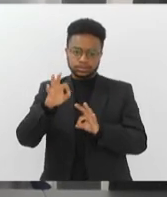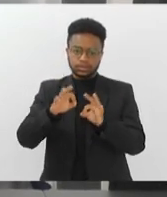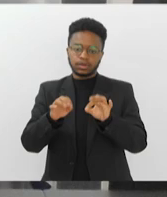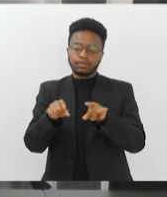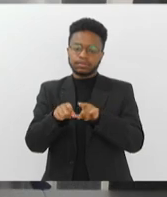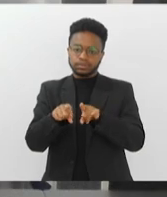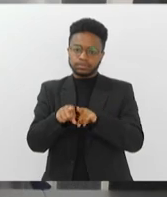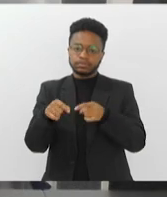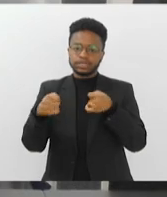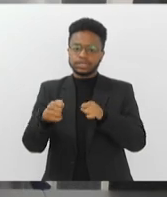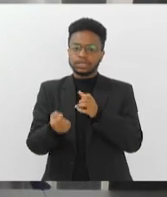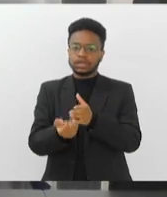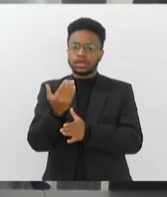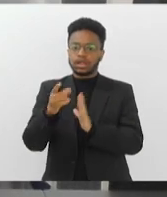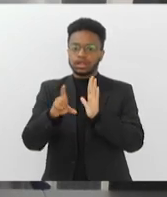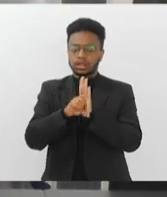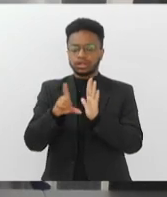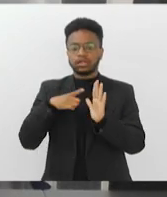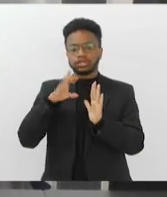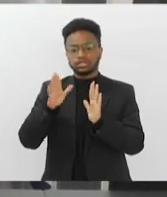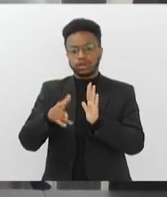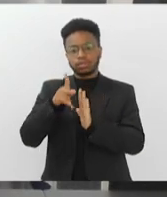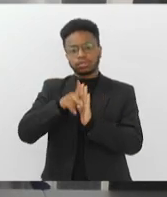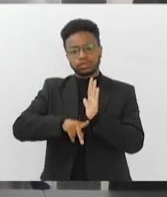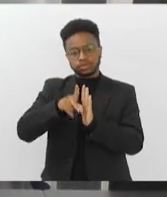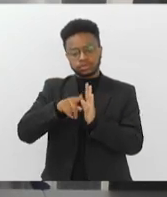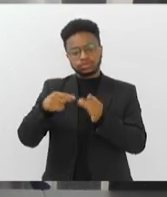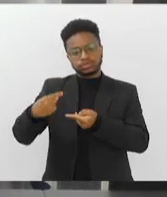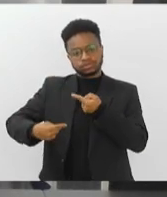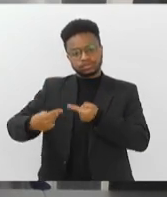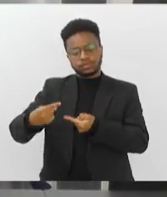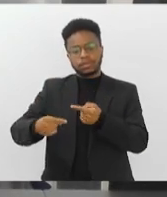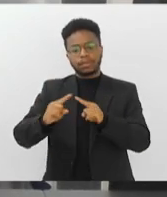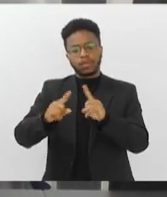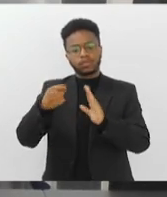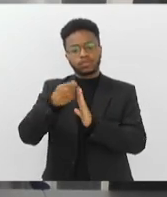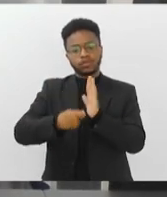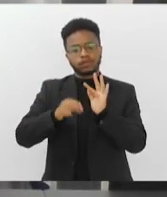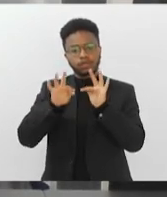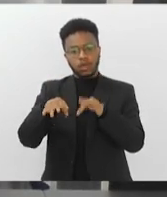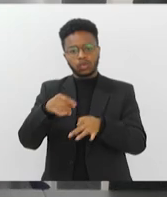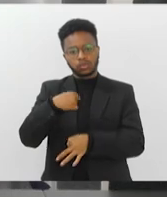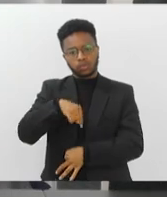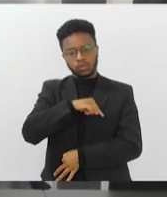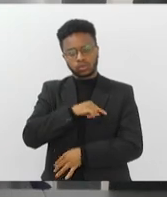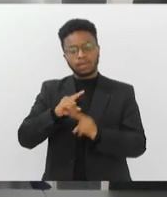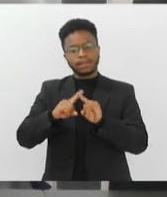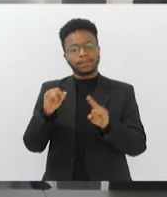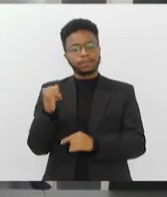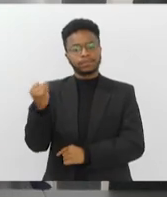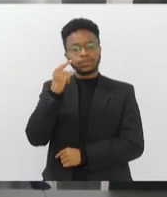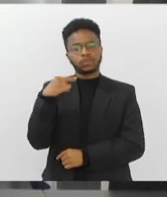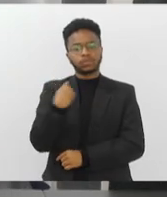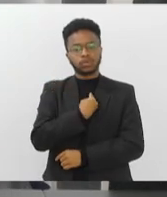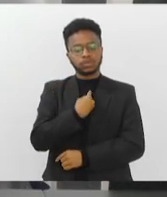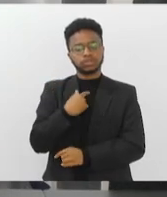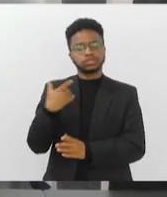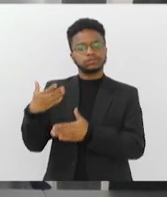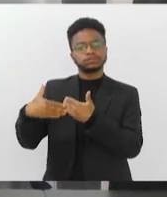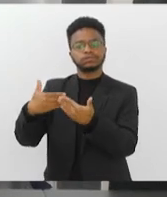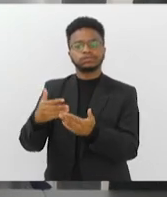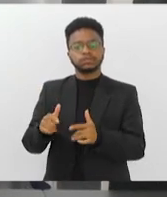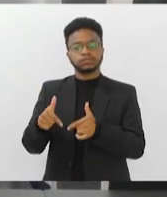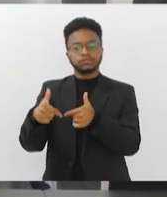lei. Já tem um projeto tramitando que vai ser discutido aqui, o texto final vai ser nosso, mas é importante que a gente dê esse passo de vanguarda,